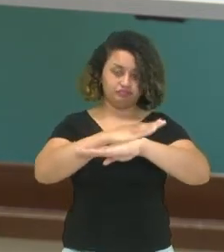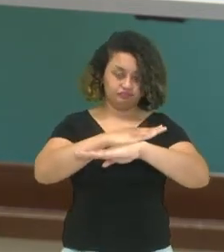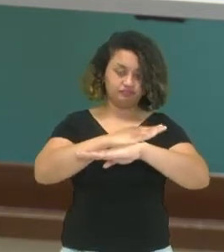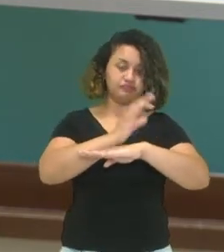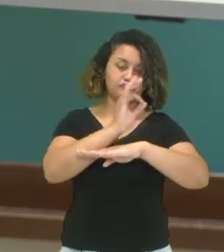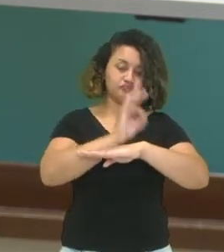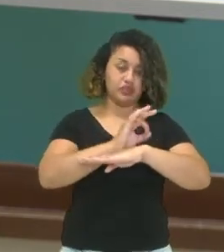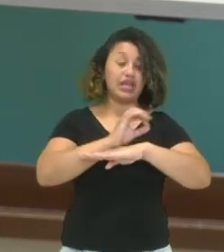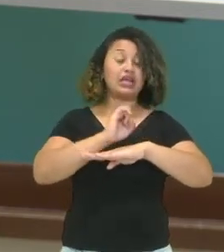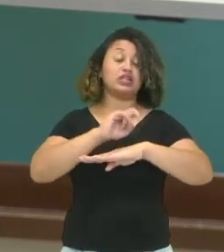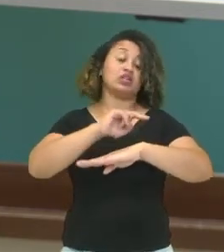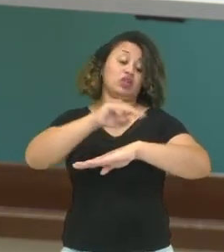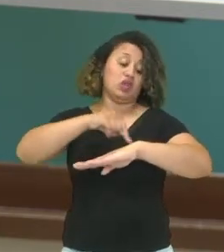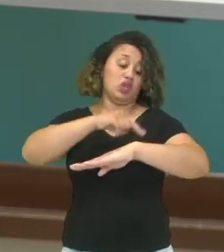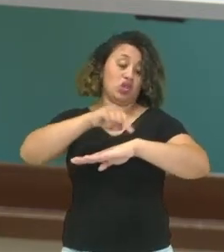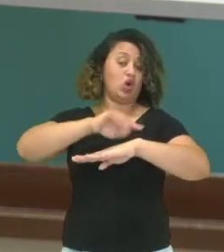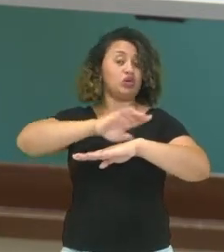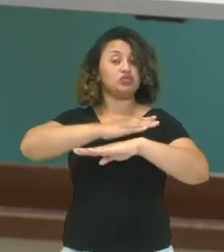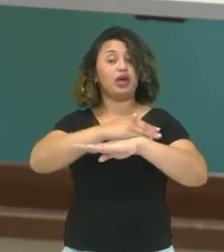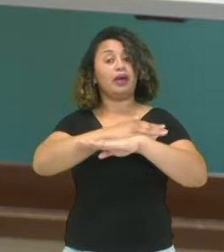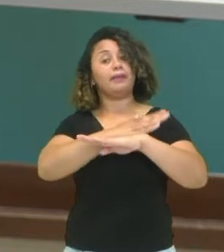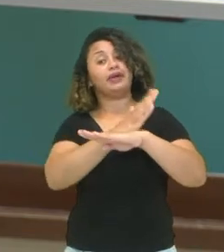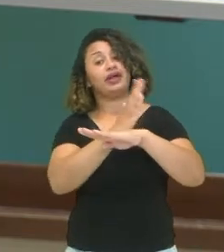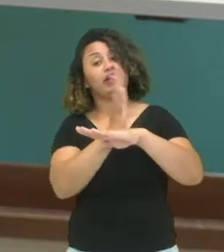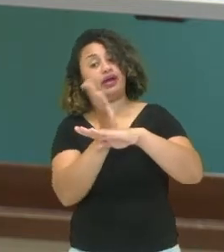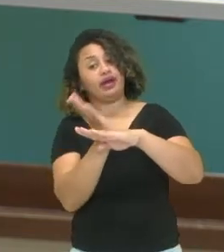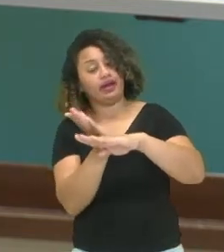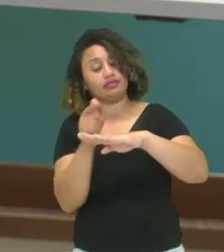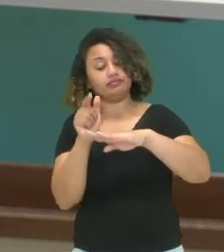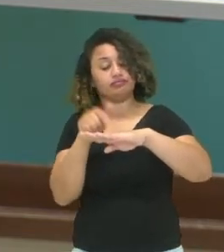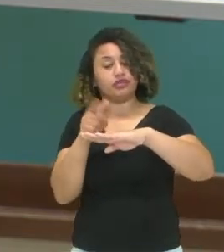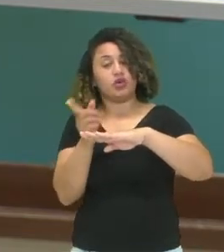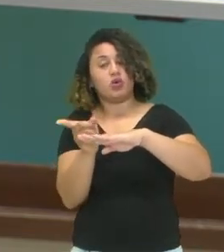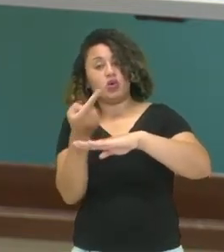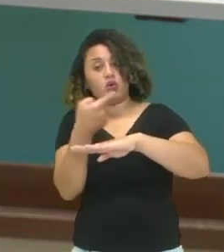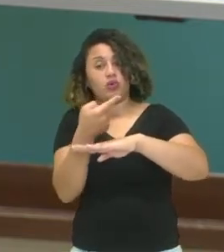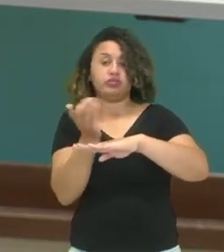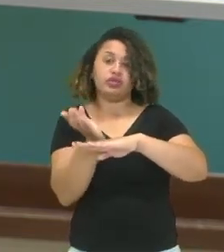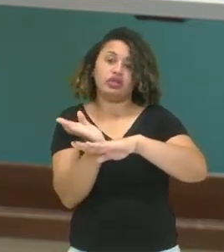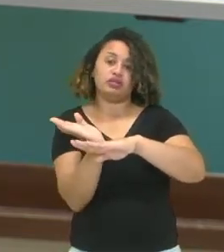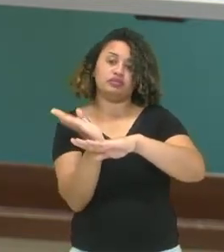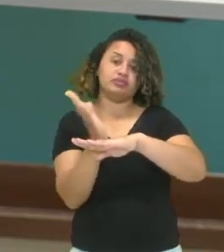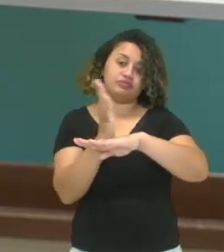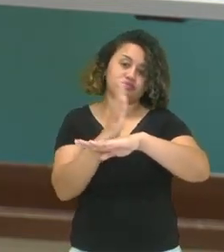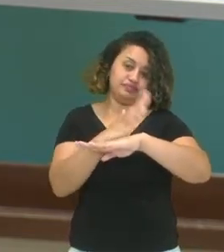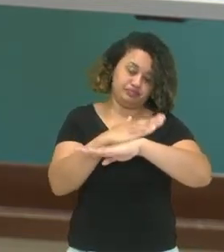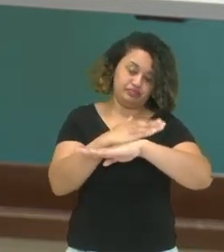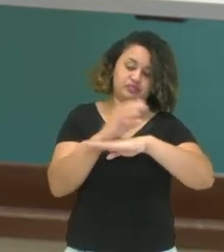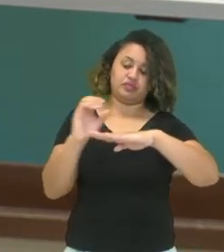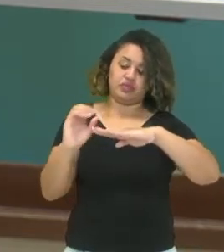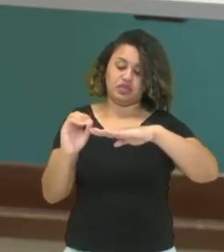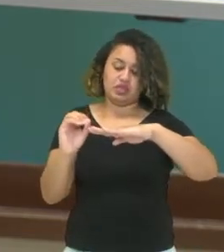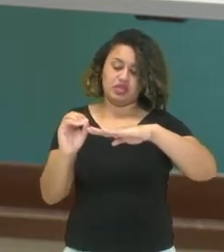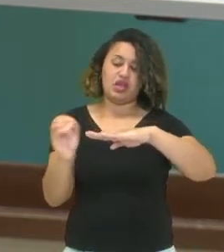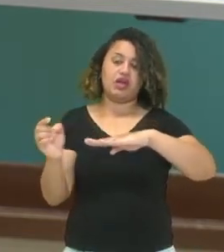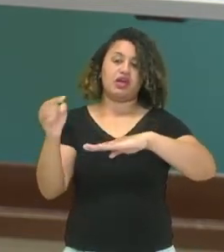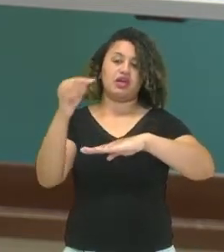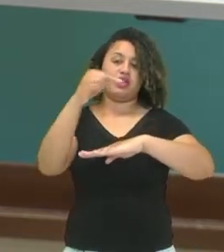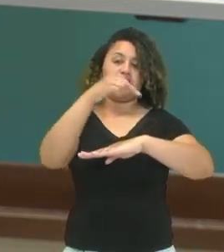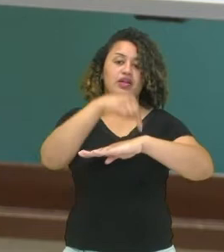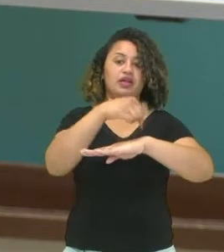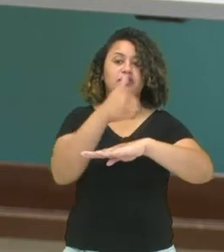contrário ao do relógio, então o sentido anti-horário. Então, vai haver uma variação de 0 até 180